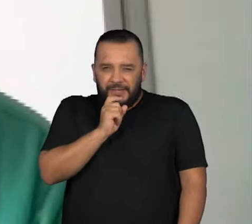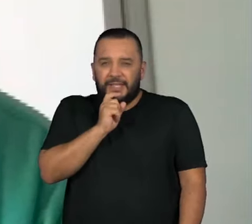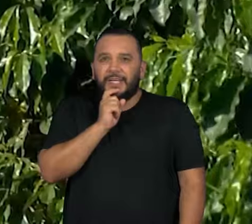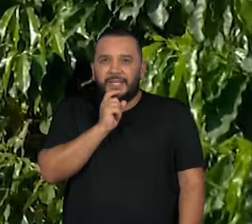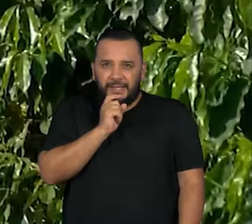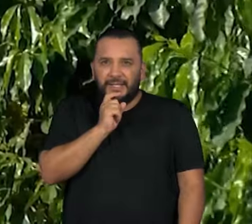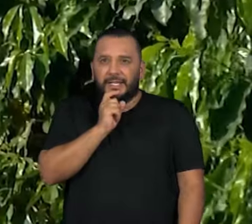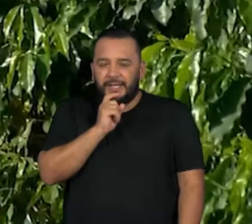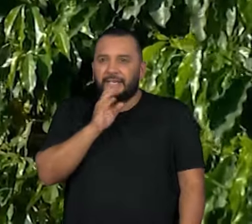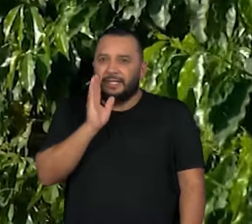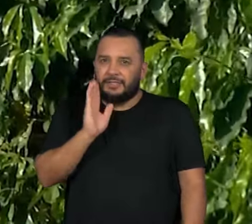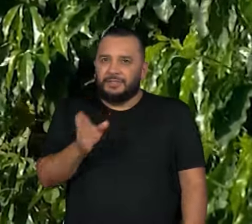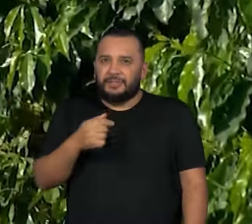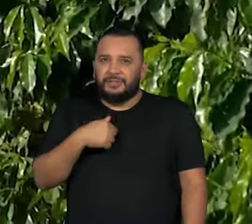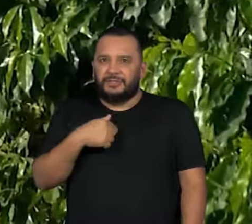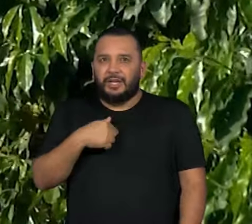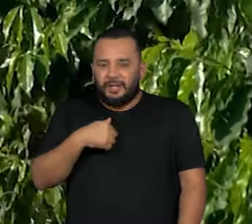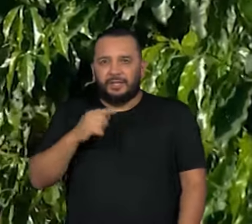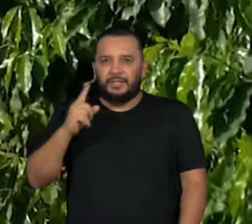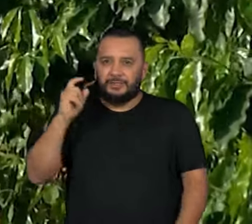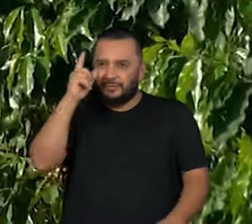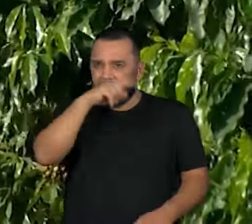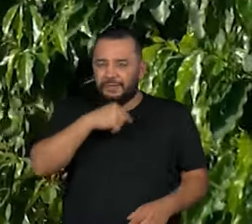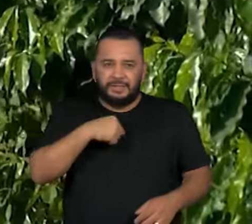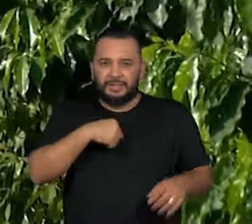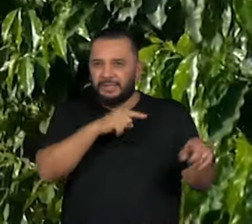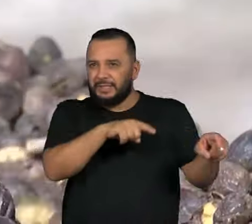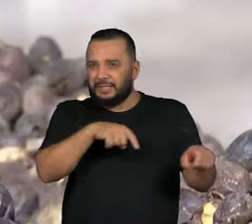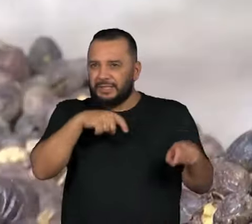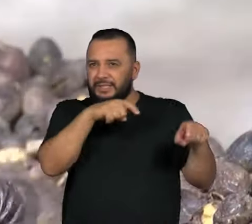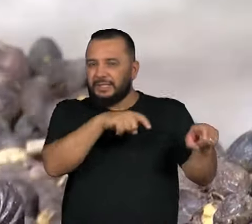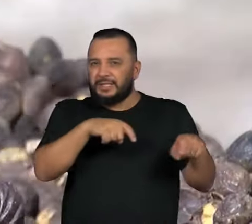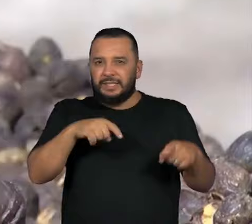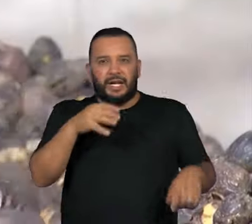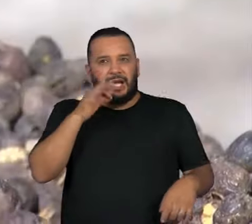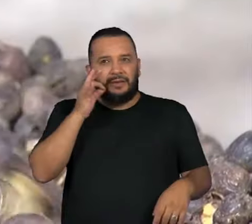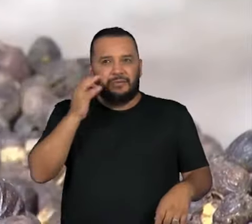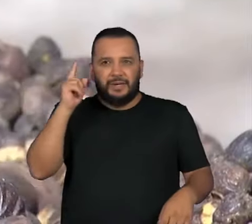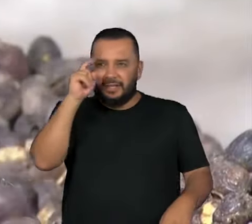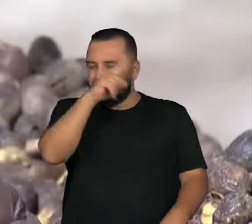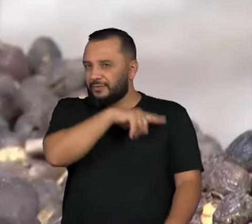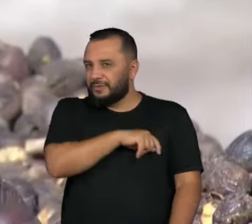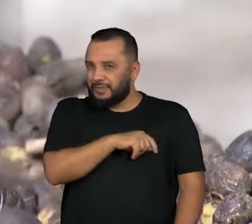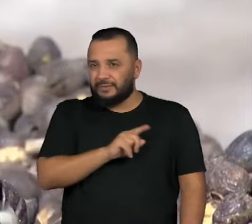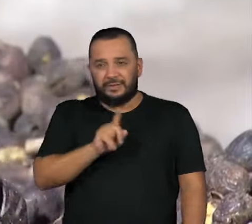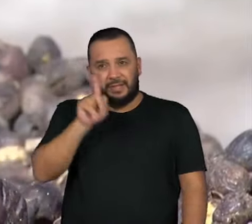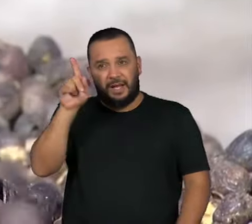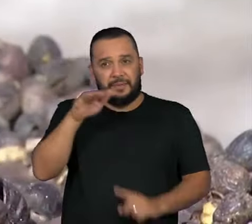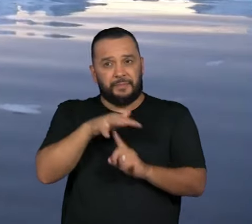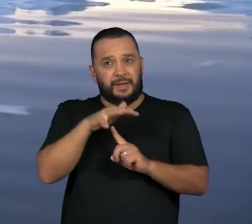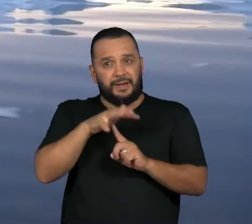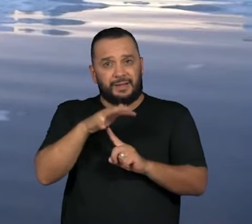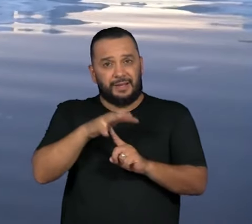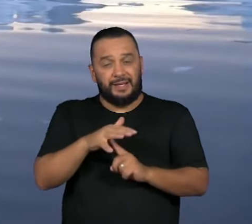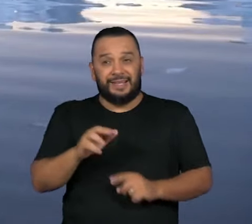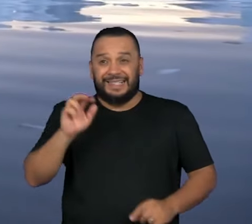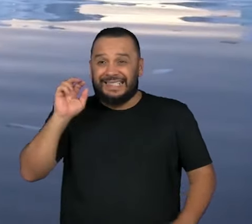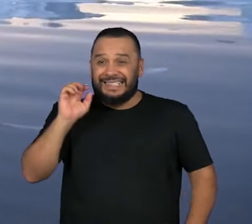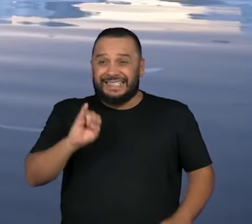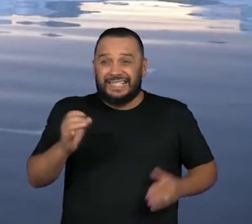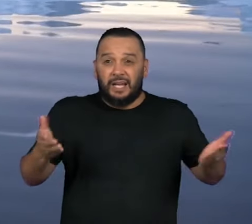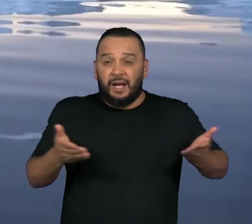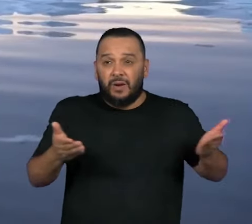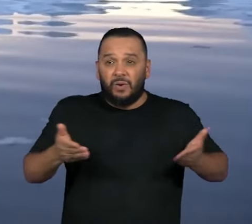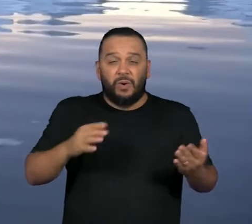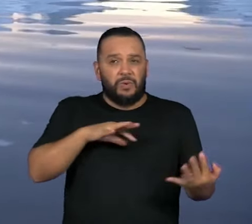tornaram a cultura do café inviável em grande parte do Paraná. Então, se nós vamos ter